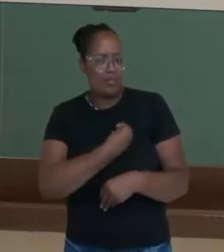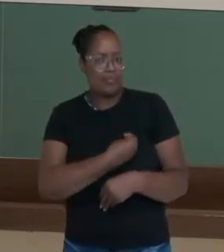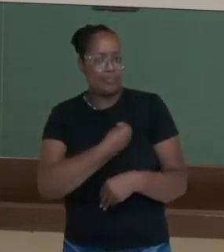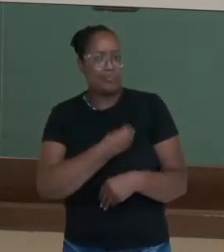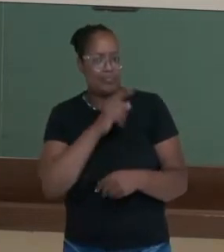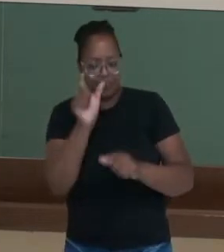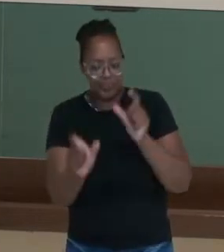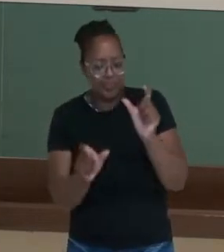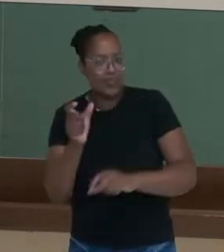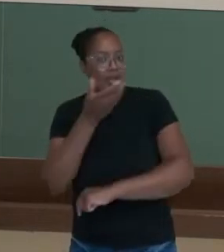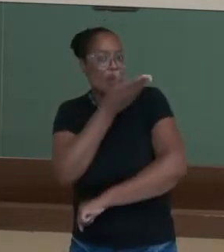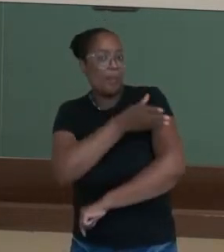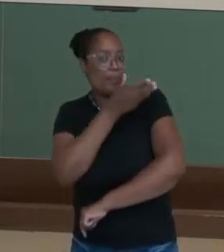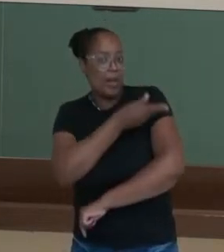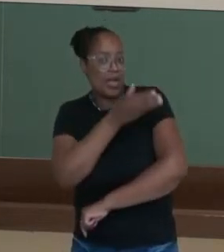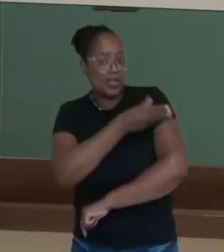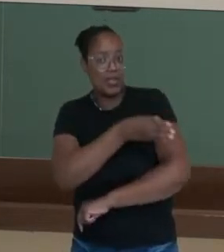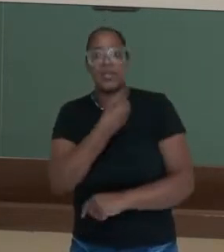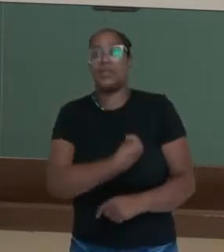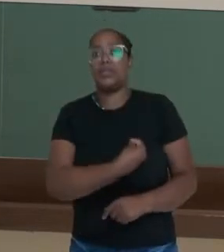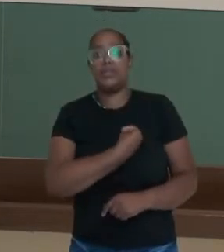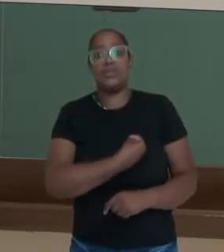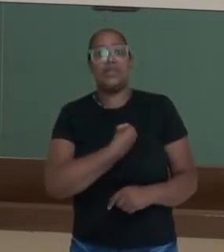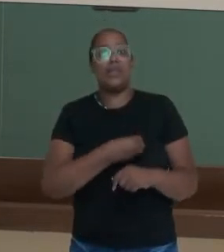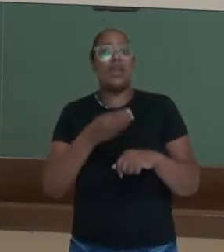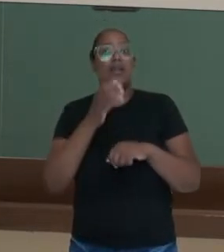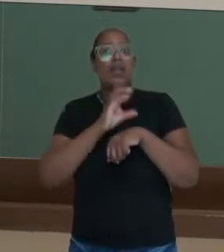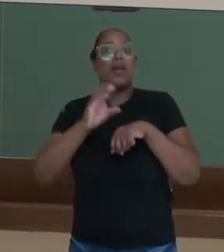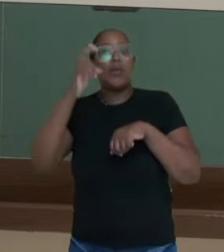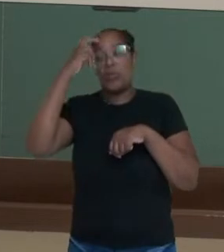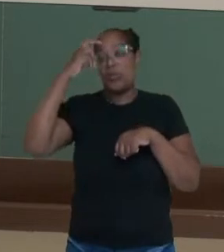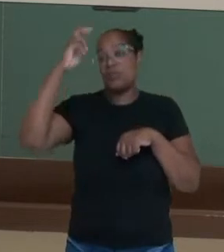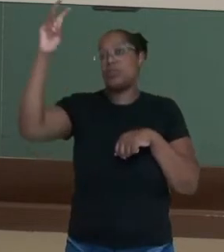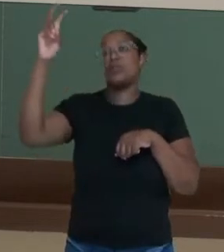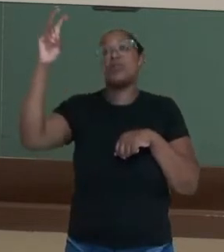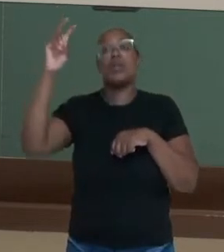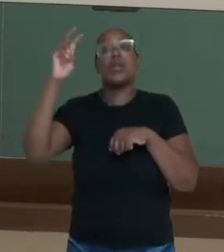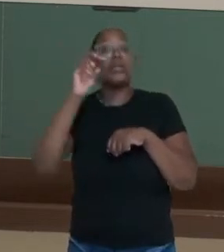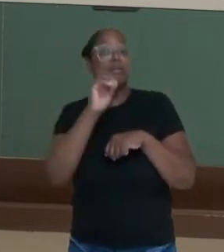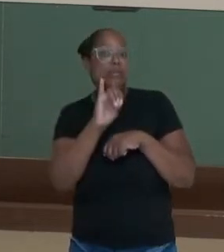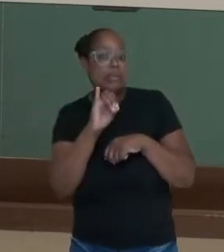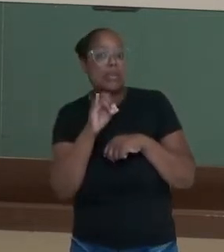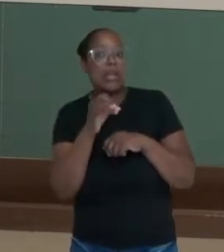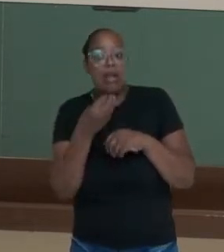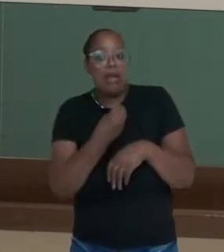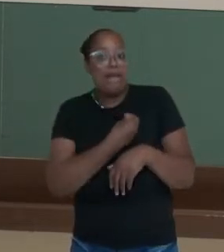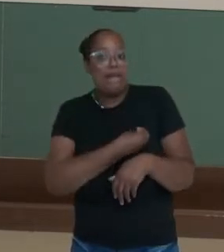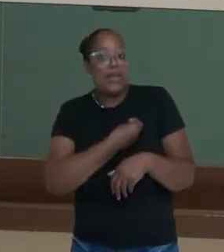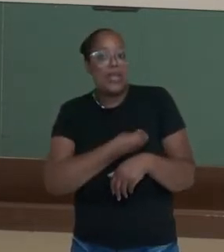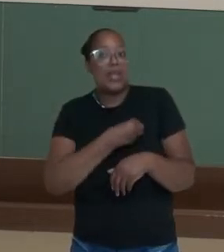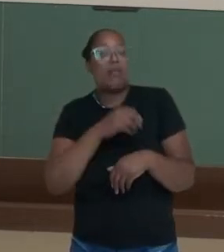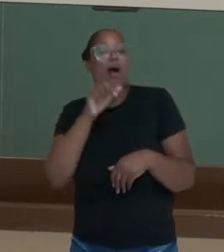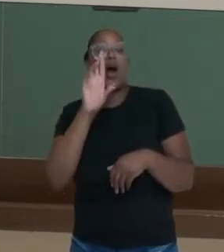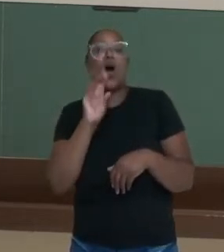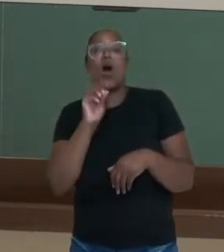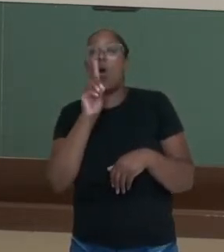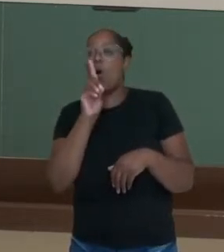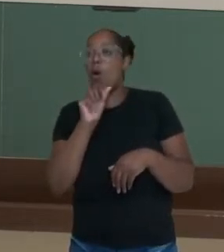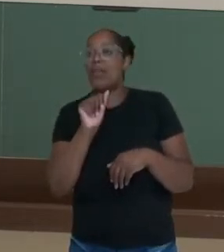como prática vívida da cultura. Quando se está numa roda de capoeira, está